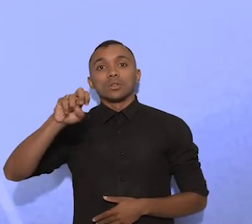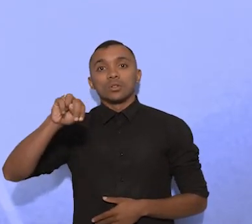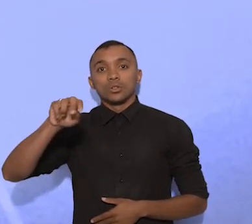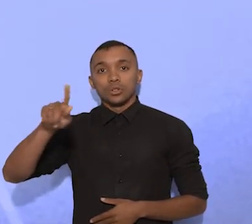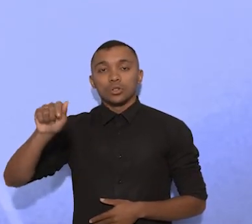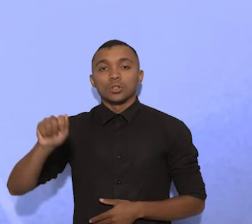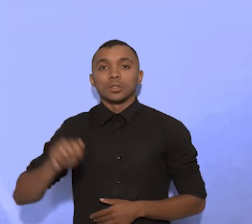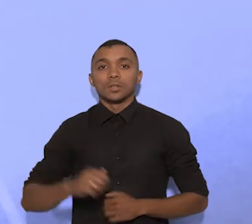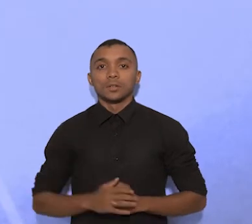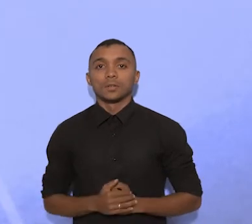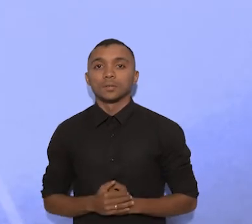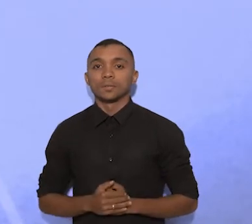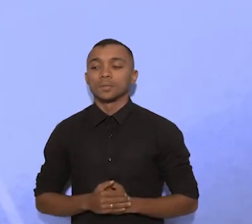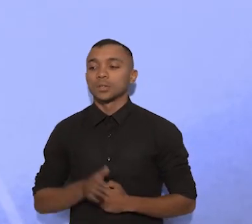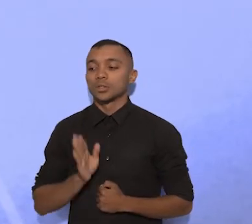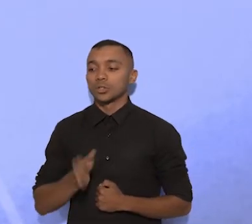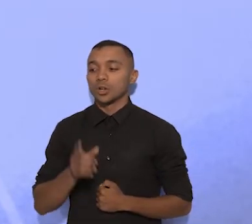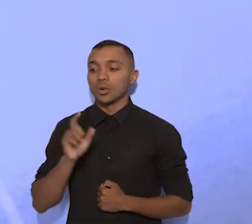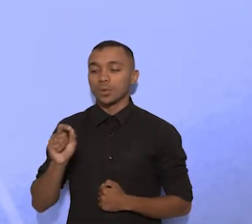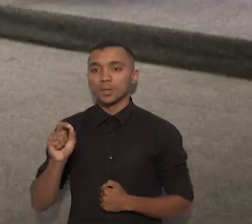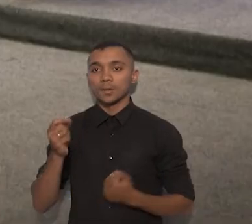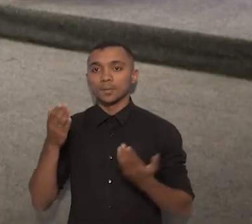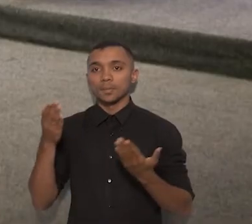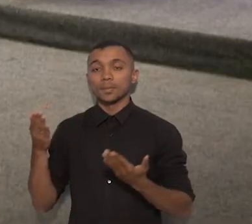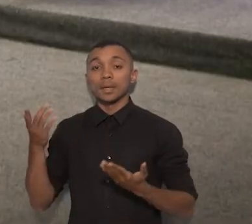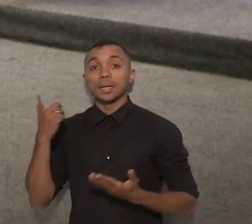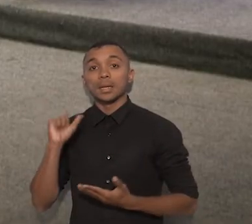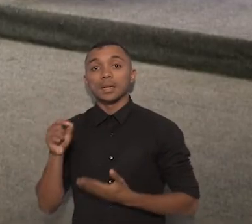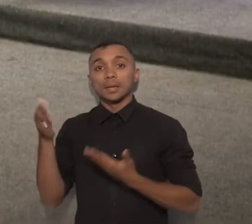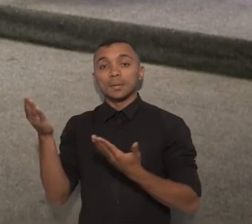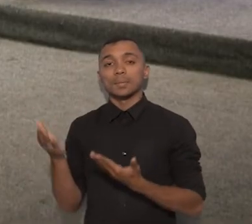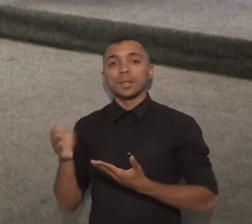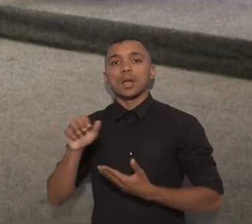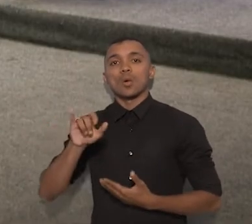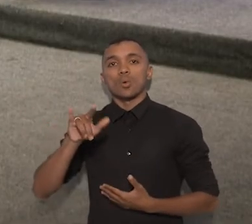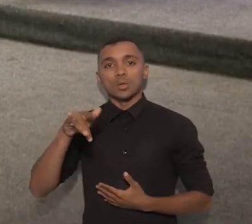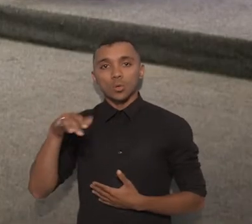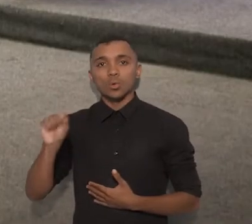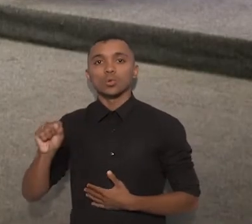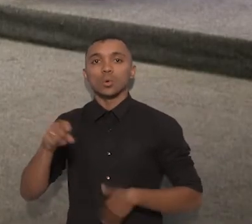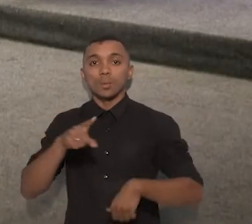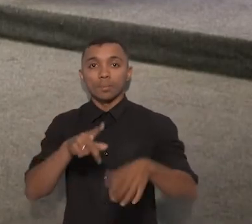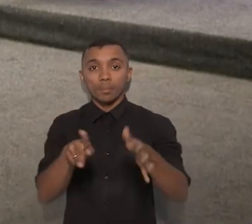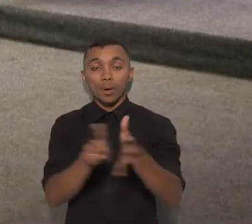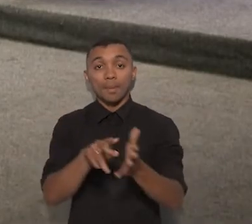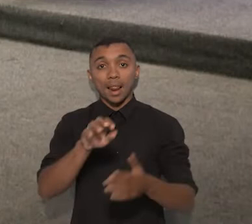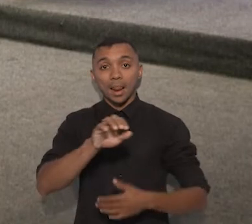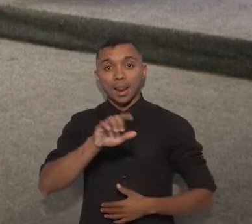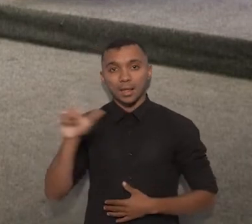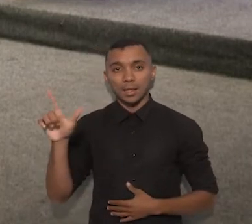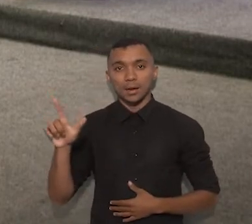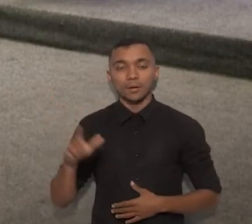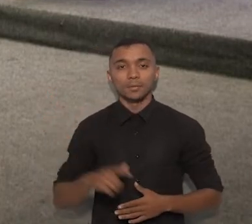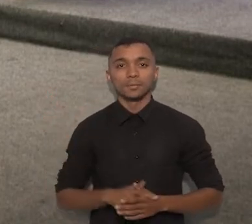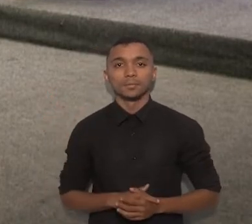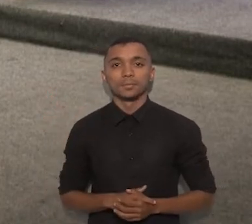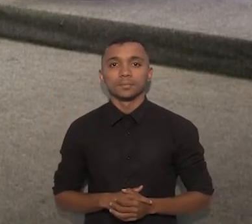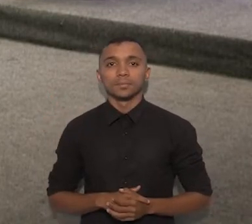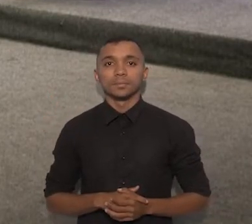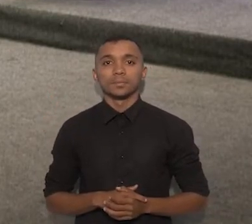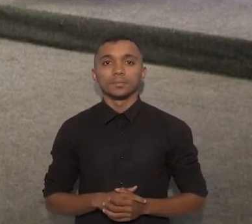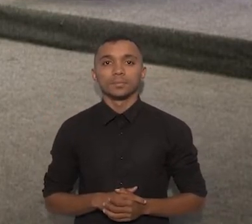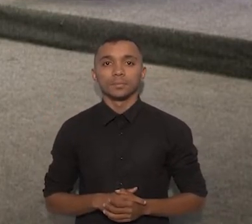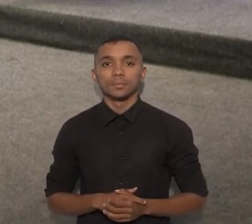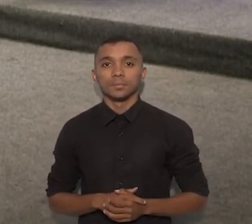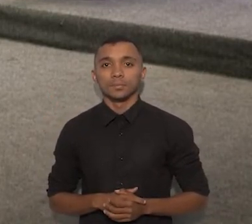ele potencializou... Tanto que quando o Pikachu foi contratado, era o Anderson Moreira e o Pikachu... Ele botou como lateral. Exatamente, não entrou fazia nada mais. E essa